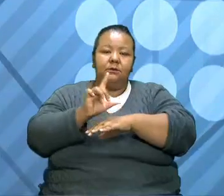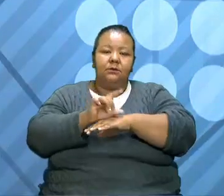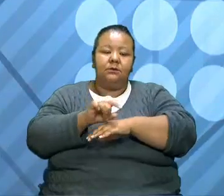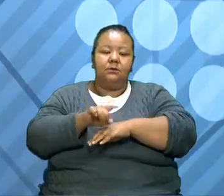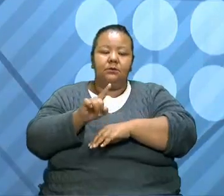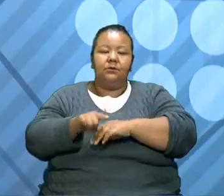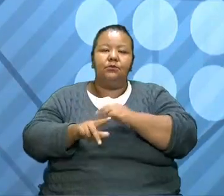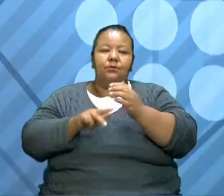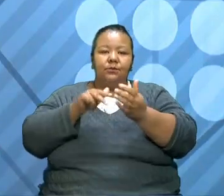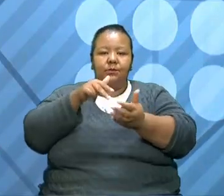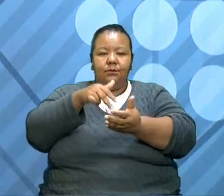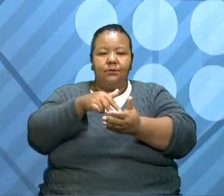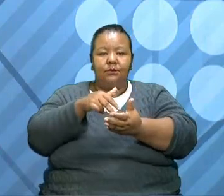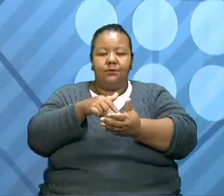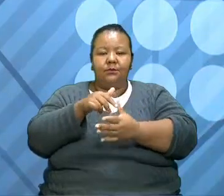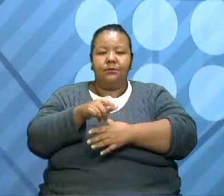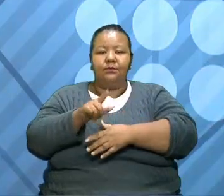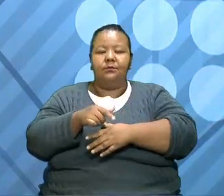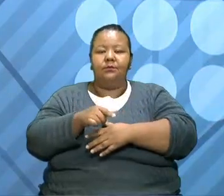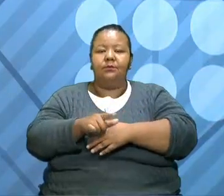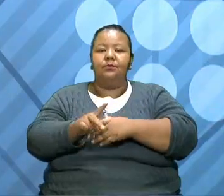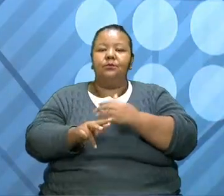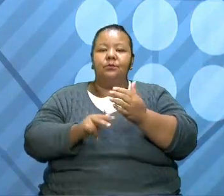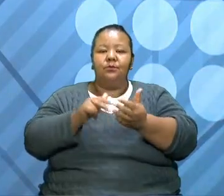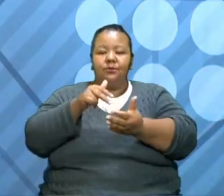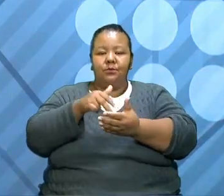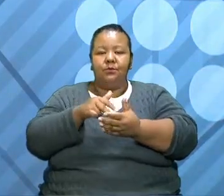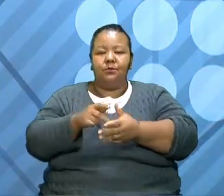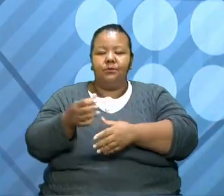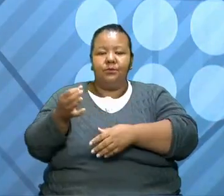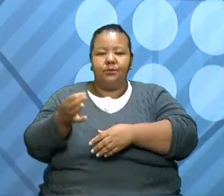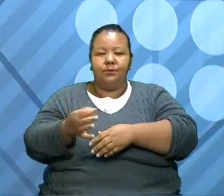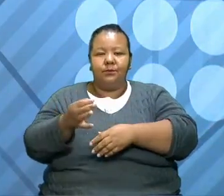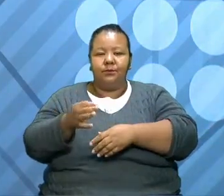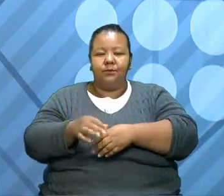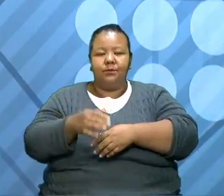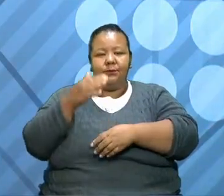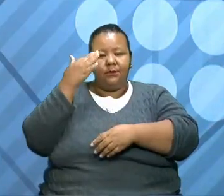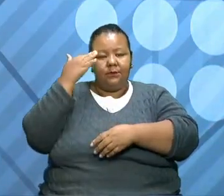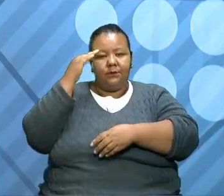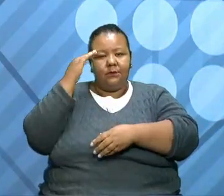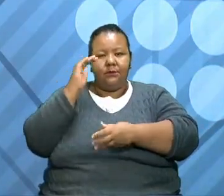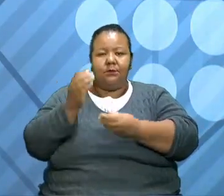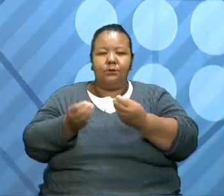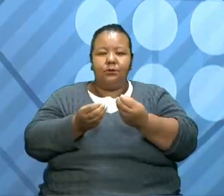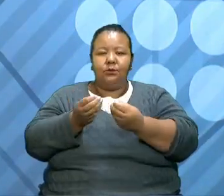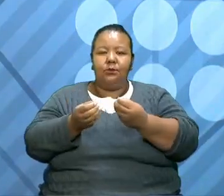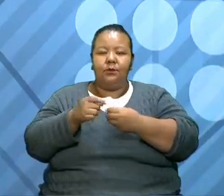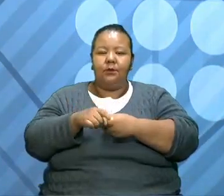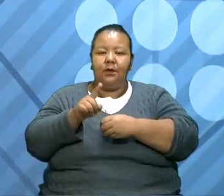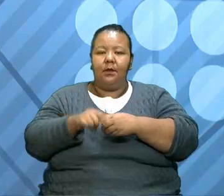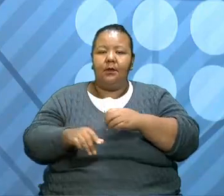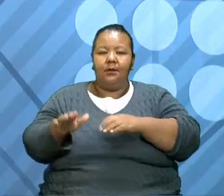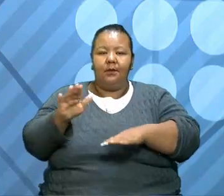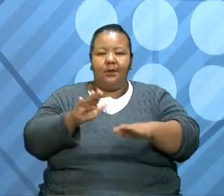uma participação ativa, uma participação precisa, entender como que compõe essa